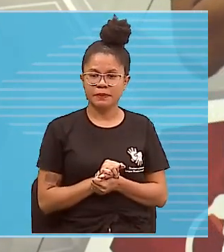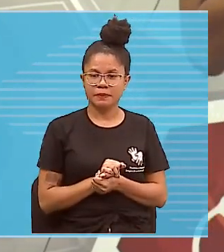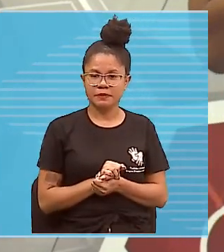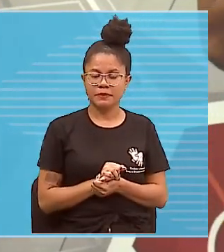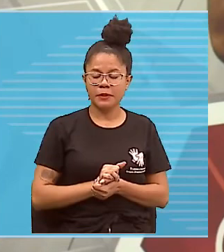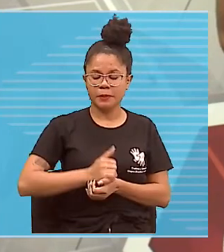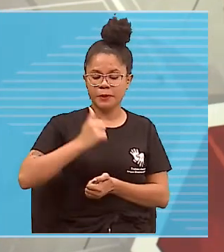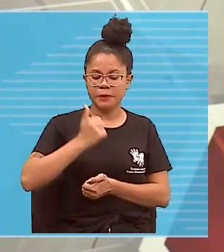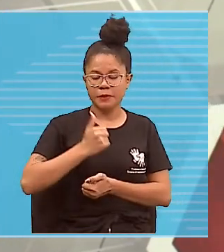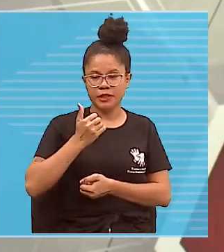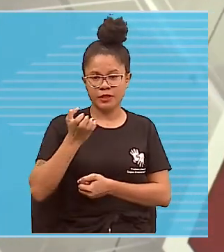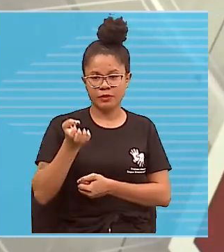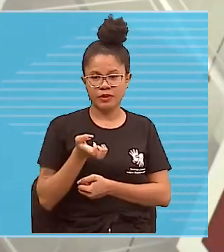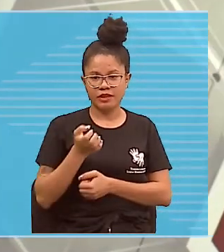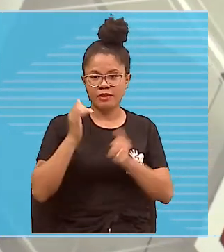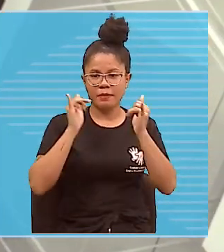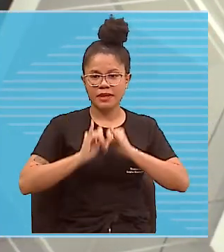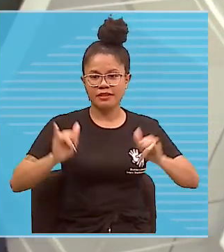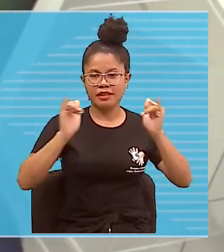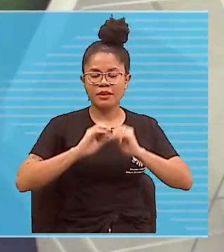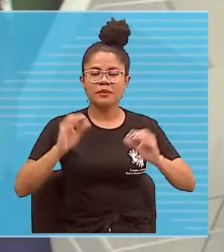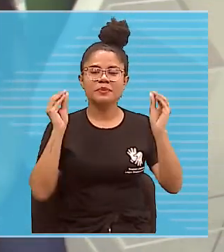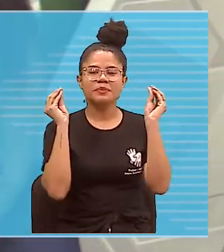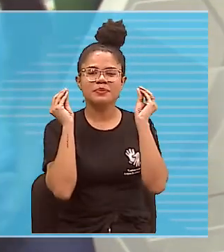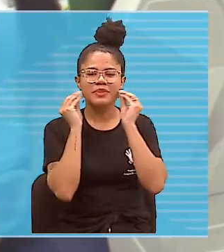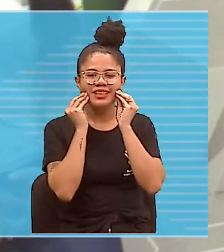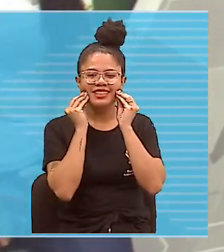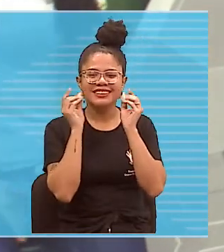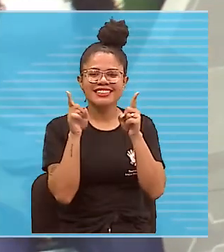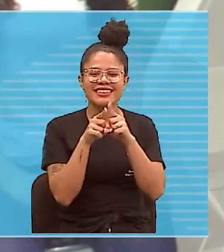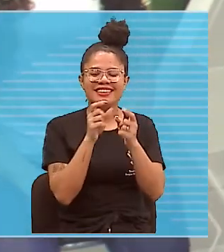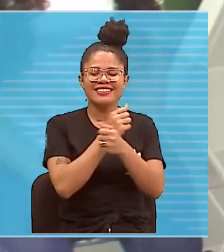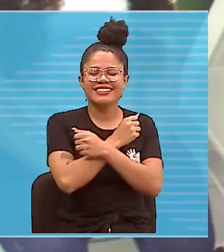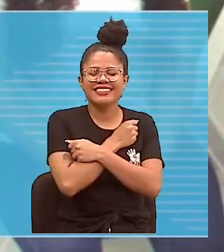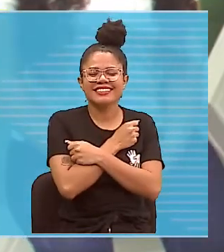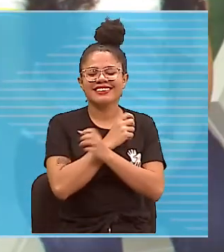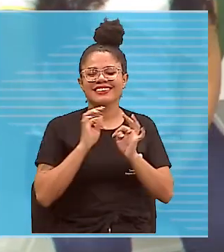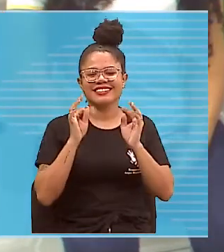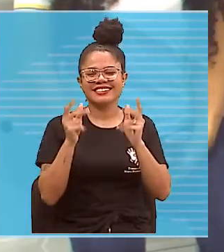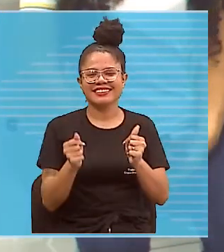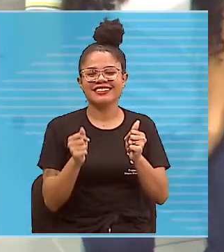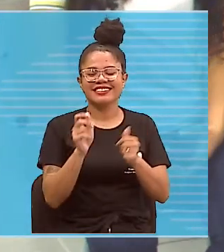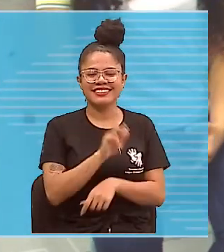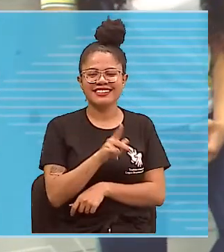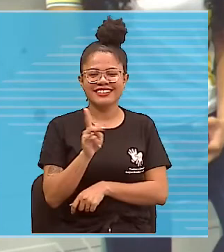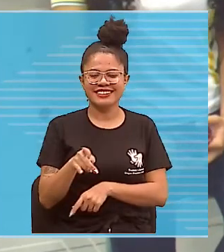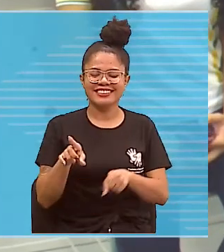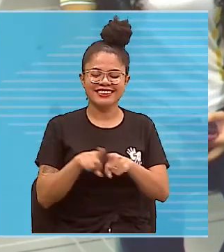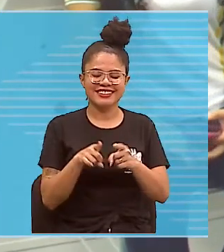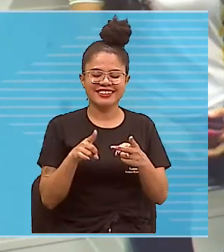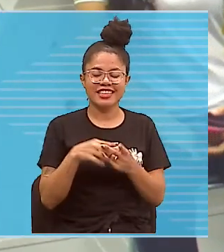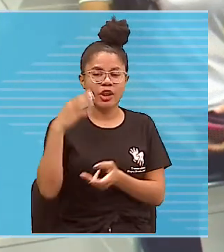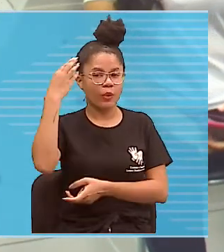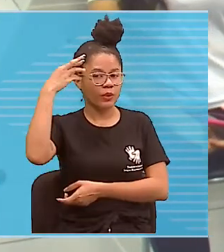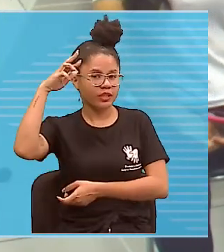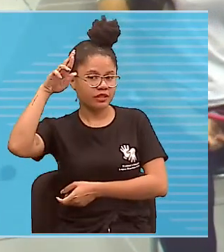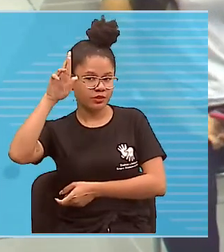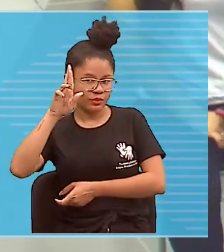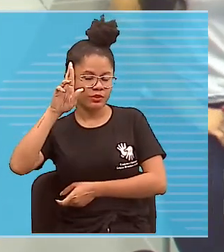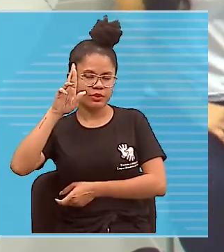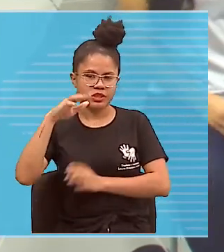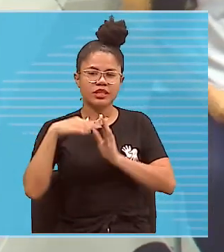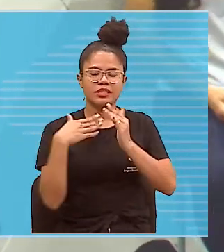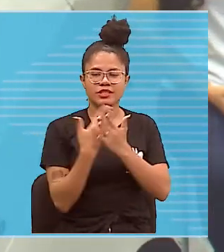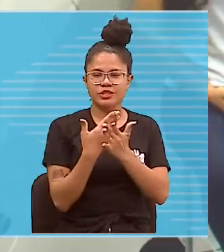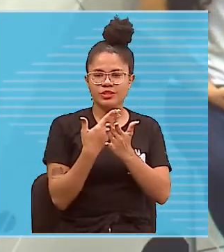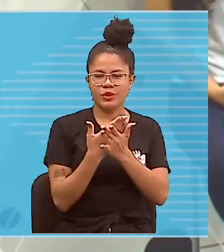cantar, quero dar um beijo, mandar um beijo e um abraço para todos os professores e a coordenação e a direção da minha escola, Sete Joca Vieira.